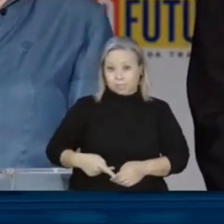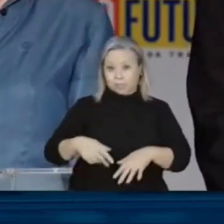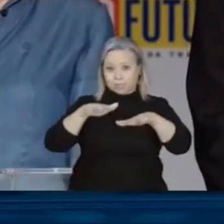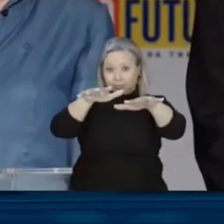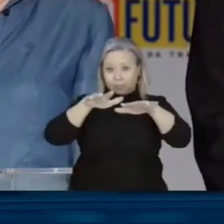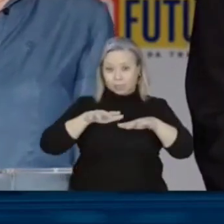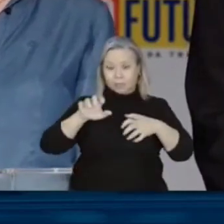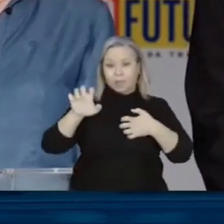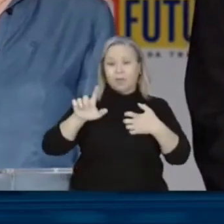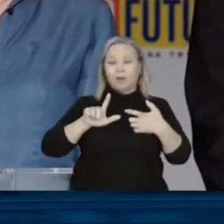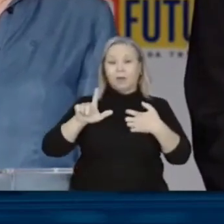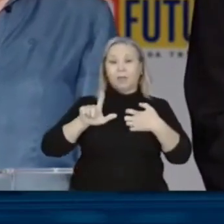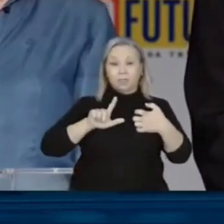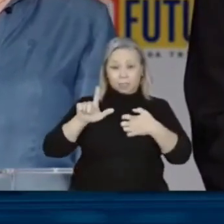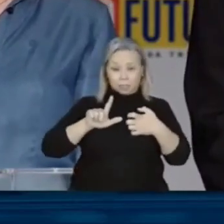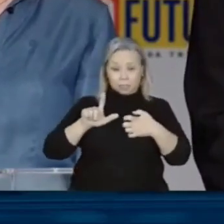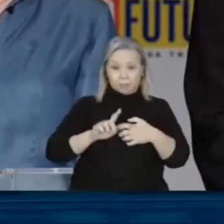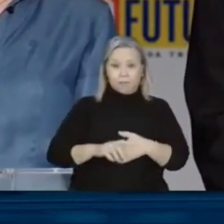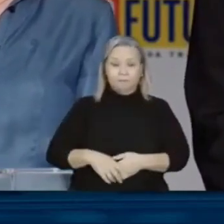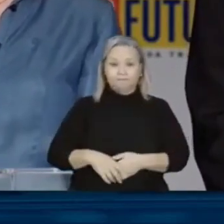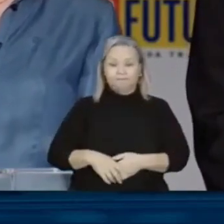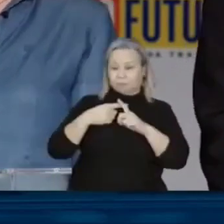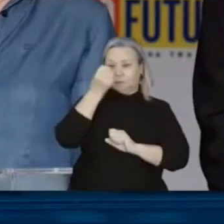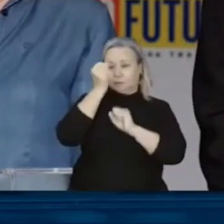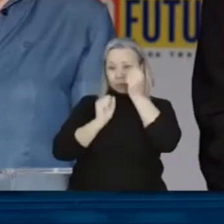Assembleia Legislativa do Rio de